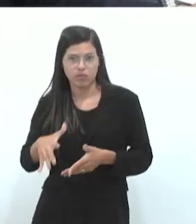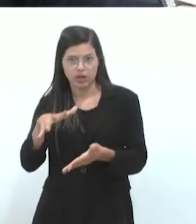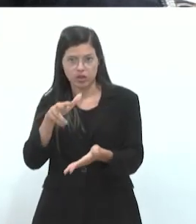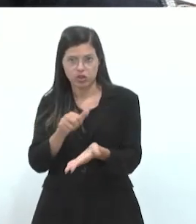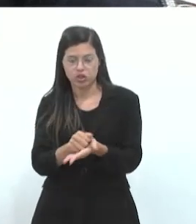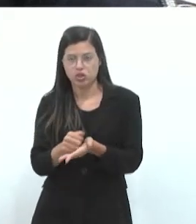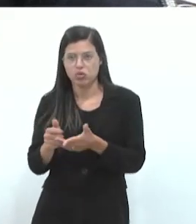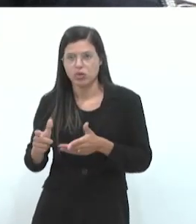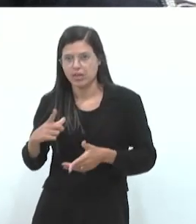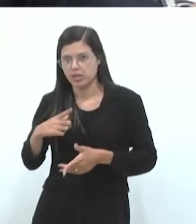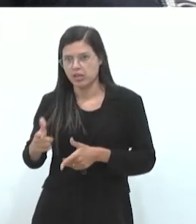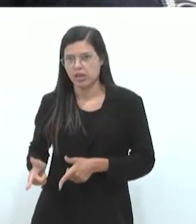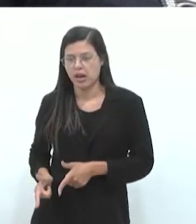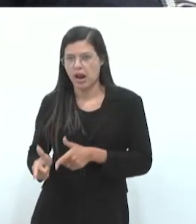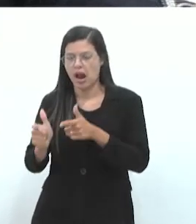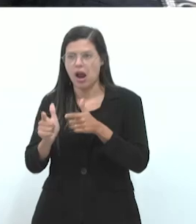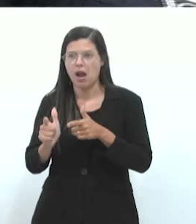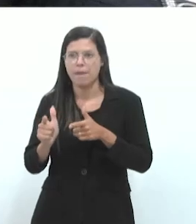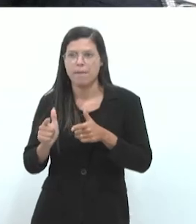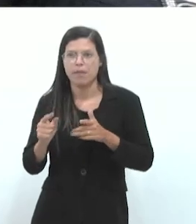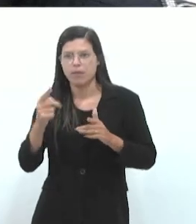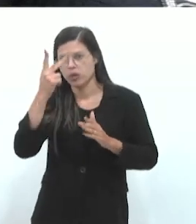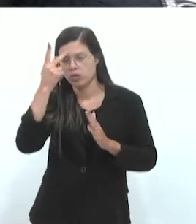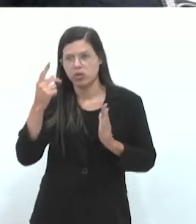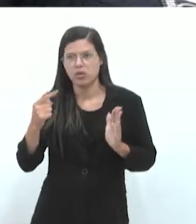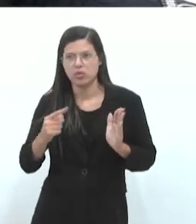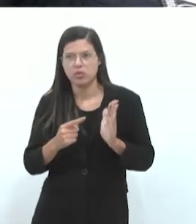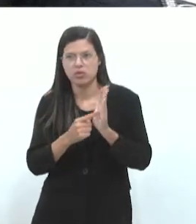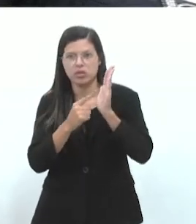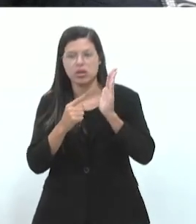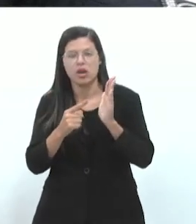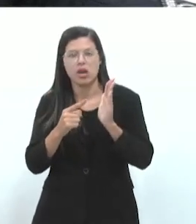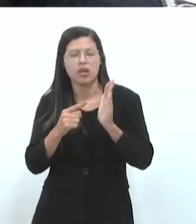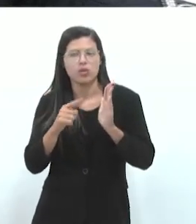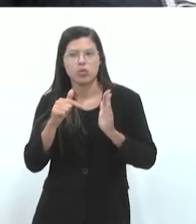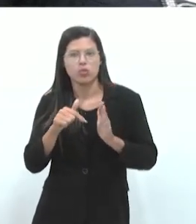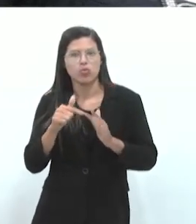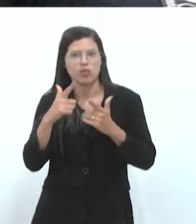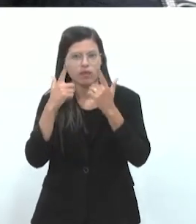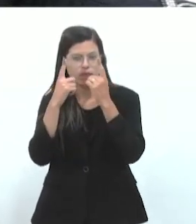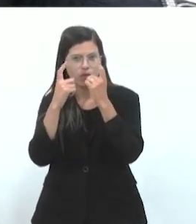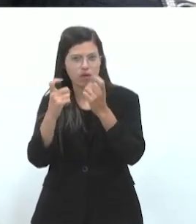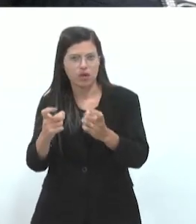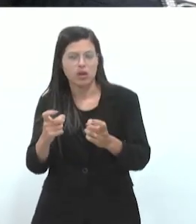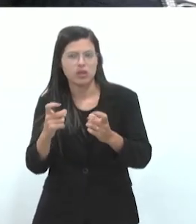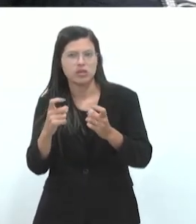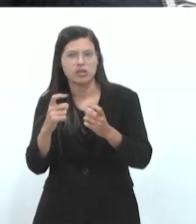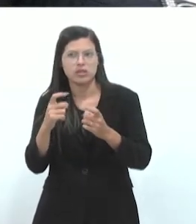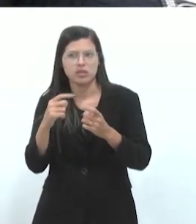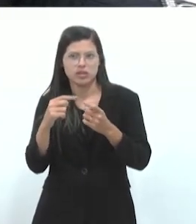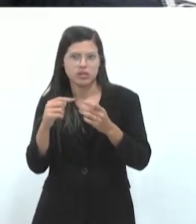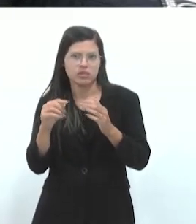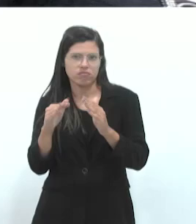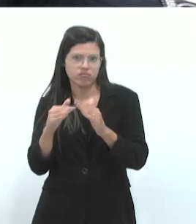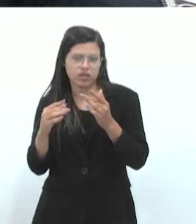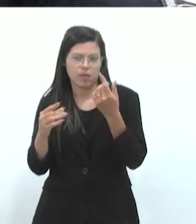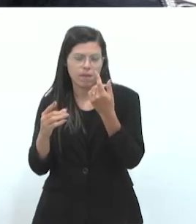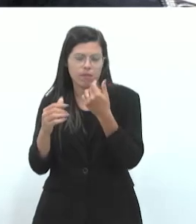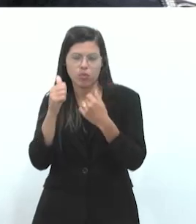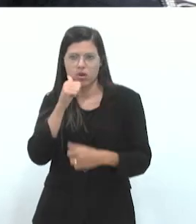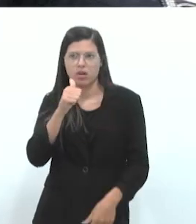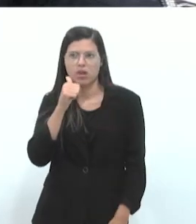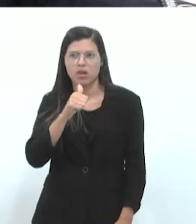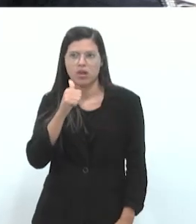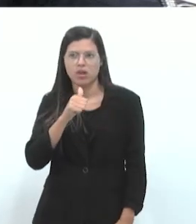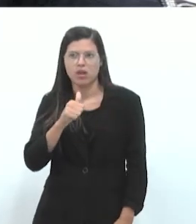armas de fogo a denunciados, inquiridos e réus em processo de violência doméstica durante o período de pandemia pelo novo